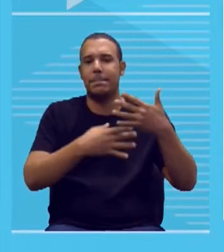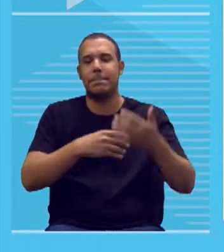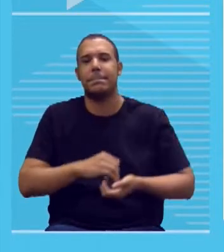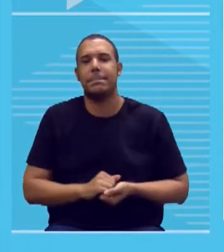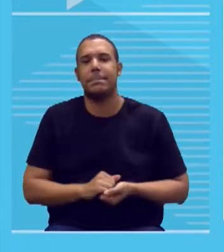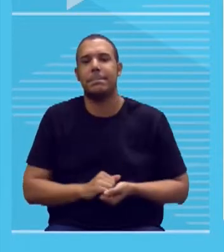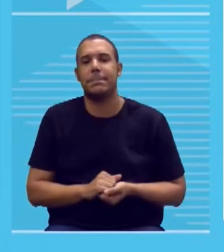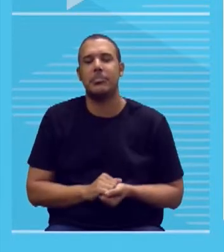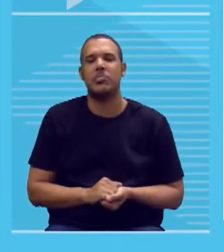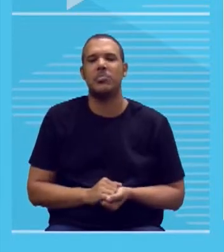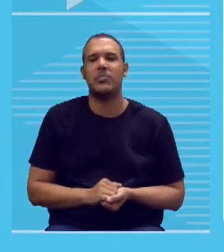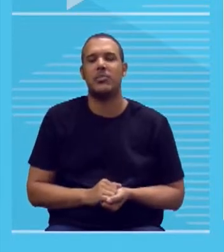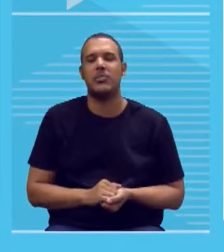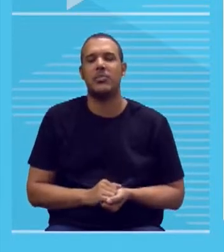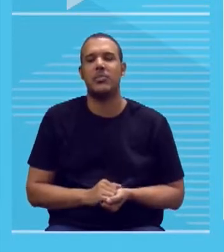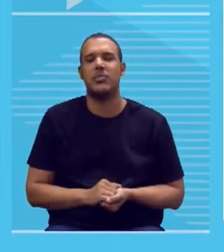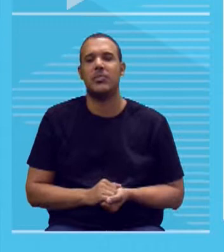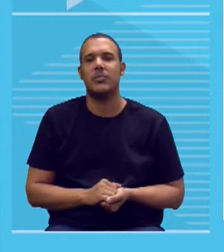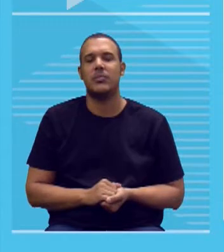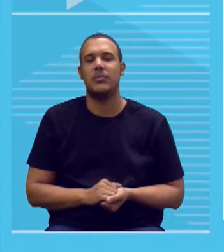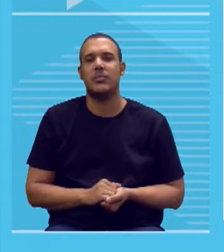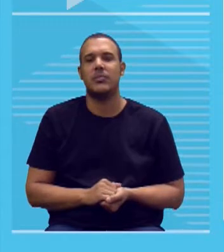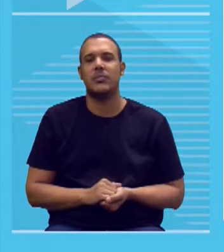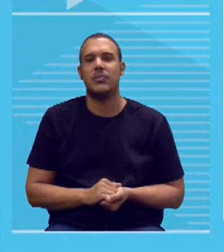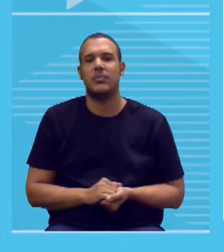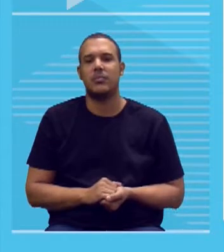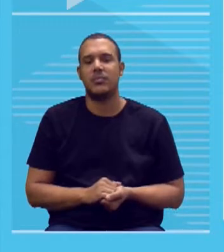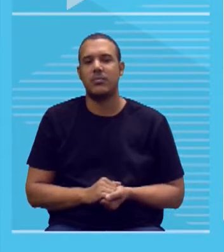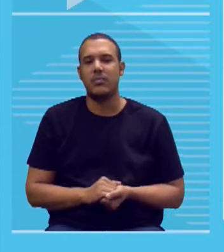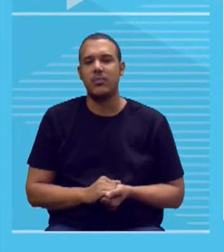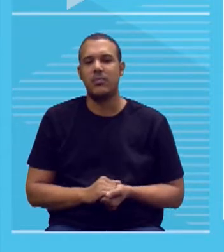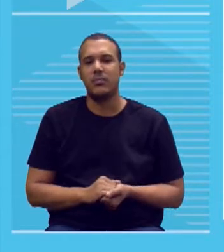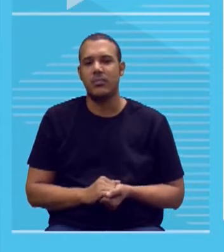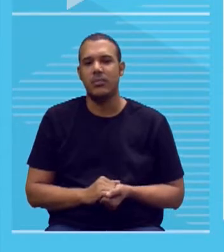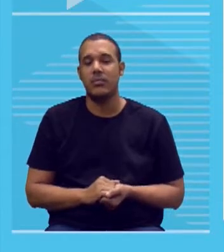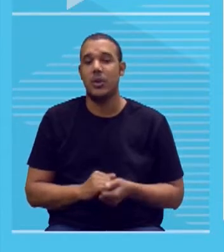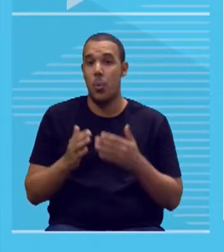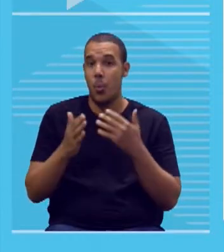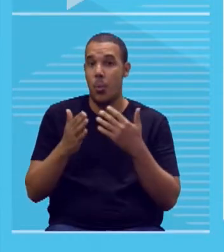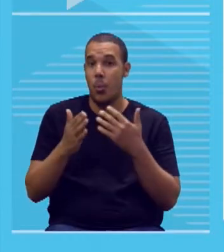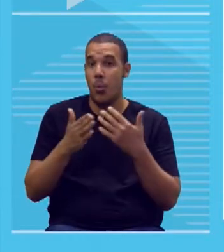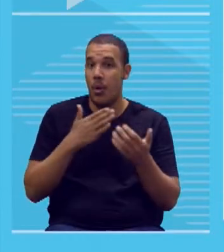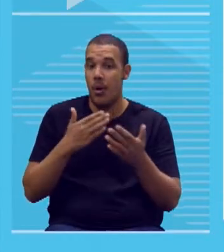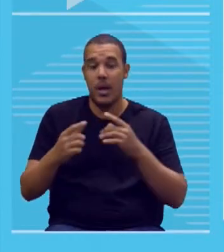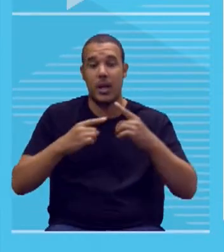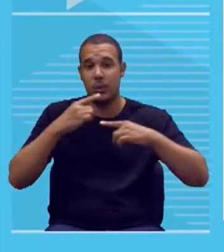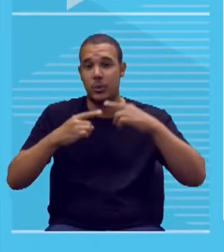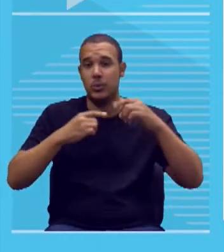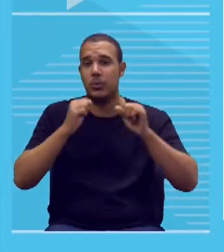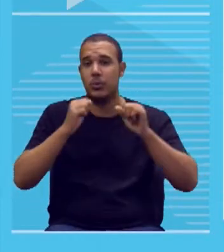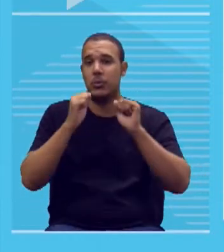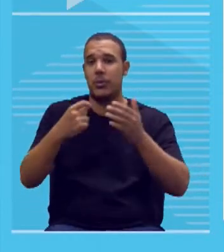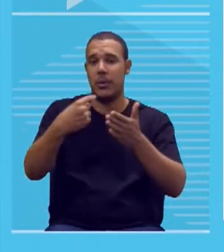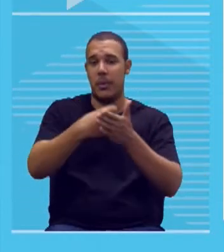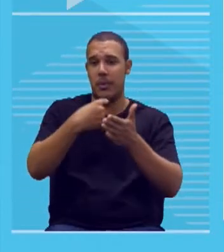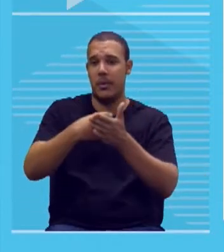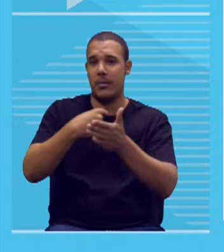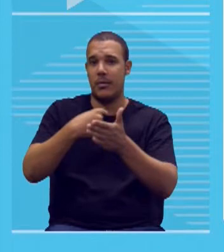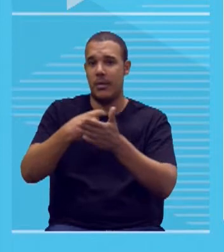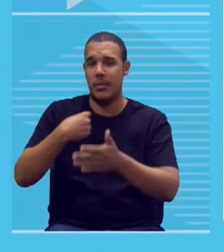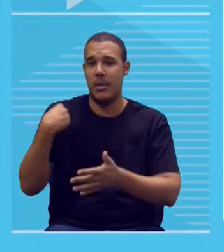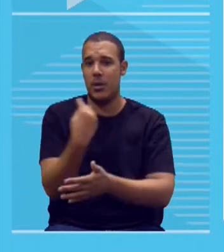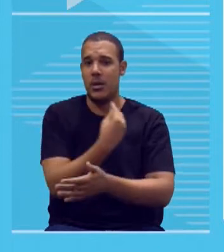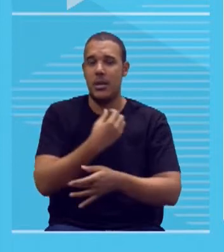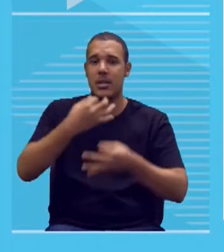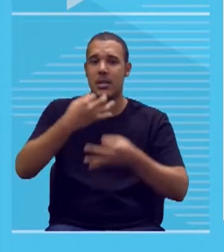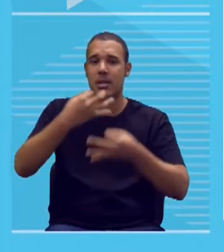gente possa é em qualquer coisa que você tiver aí qualquer dúvida a gente possa saná-la